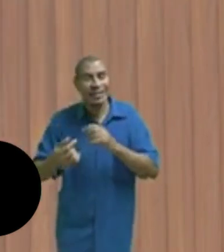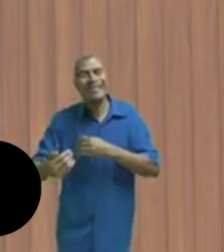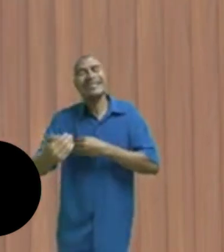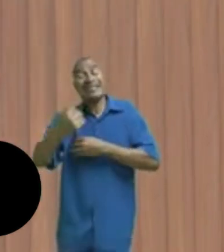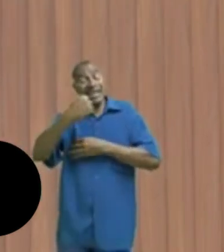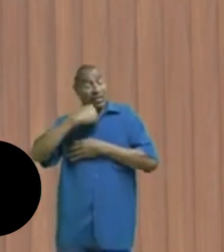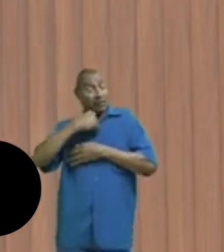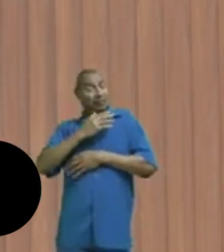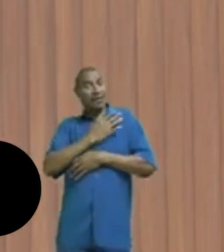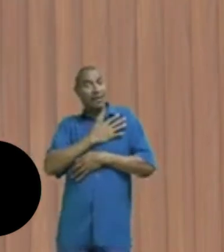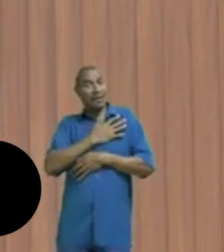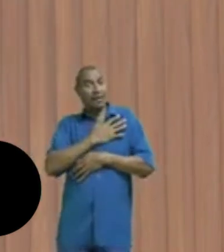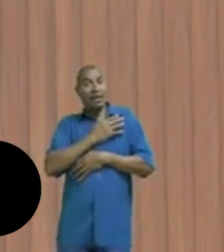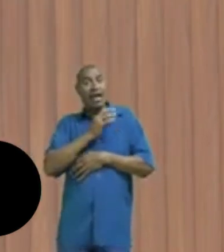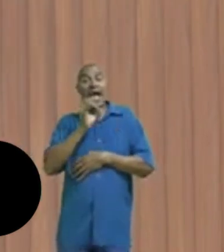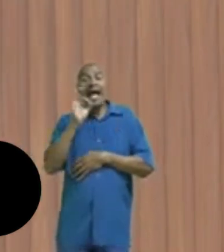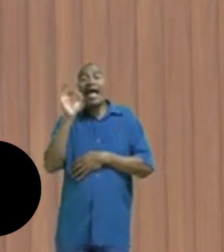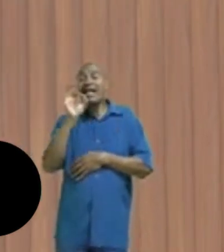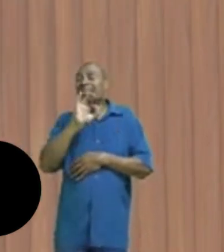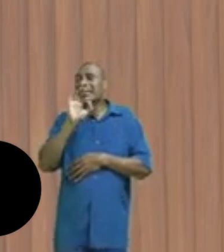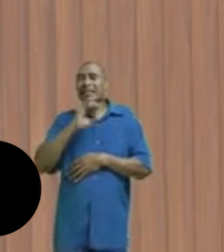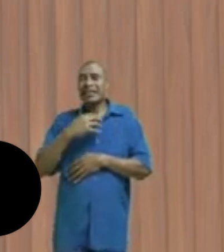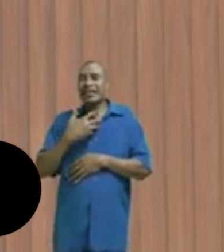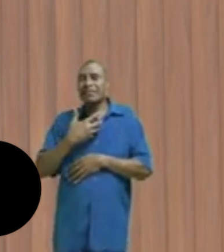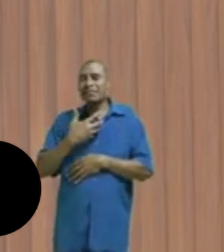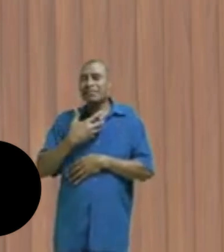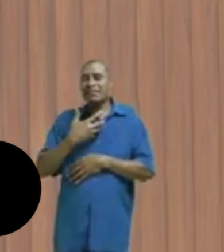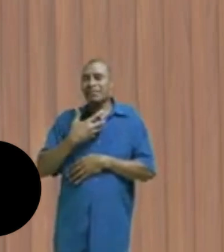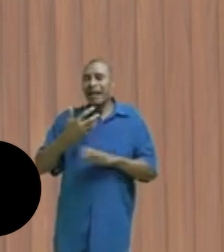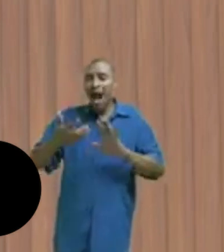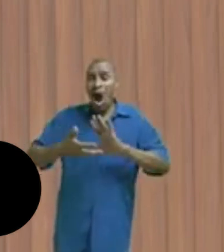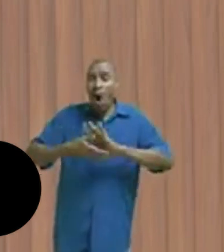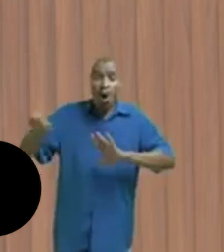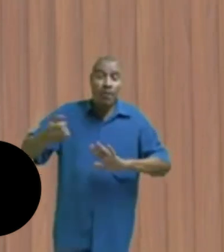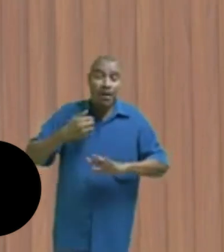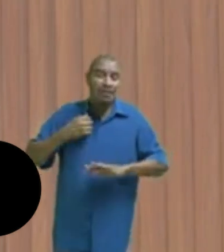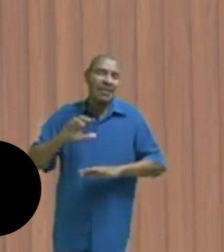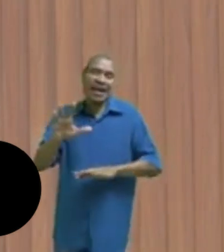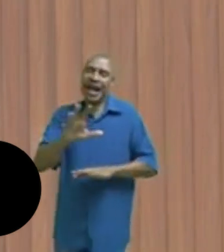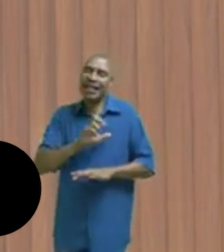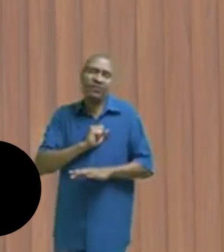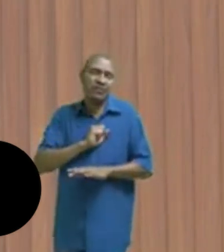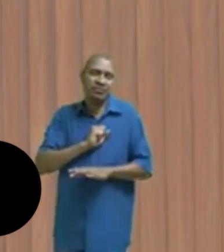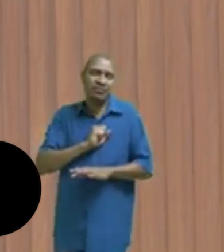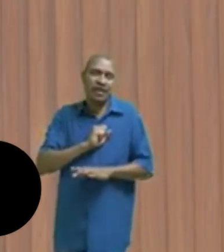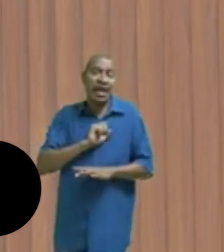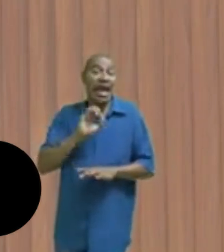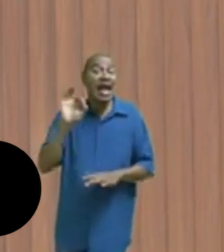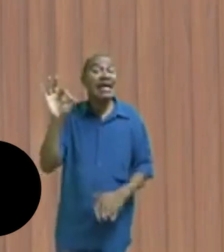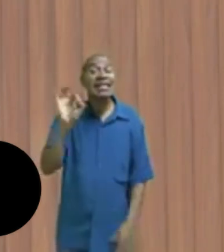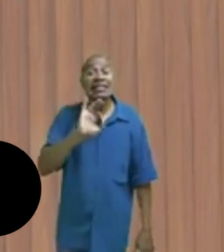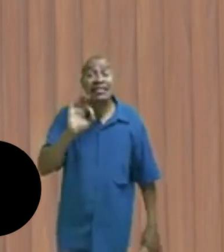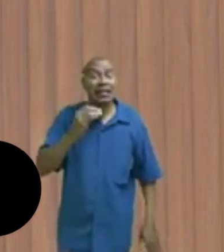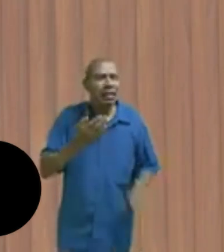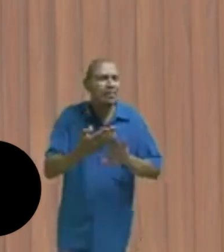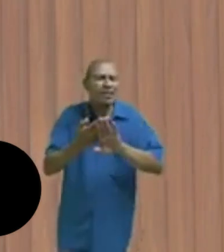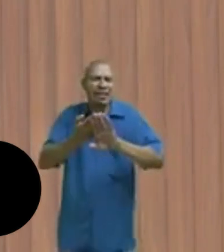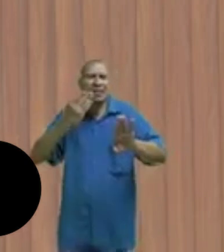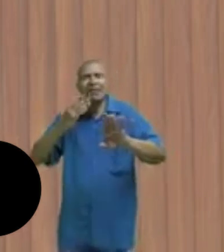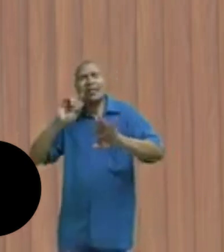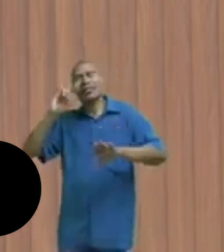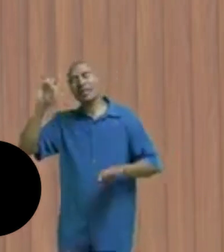coração, ninguém pode roubar a minha salvação. Ninguém pode me separar de